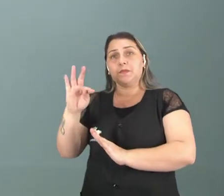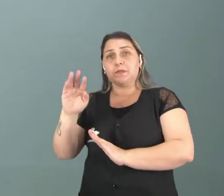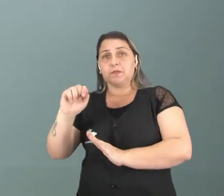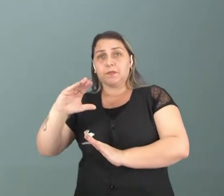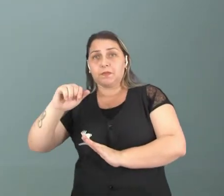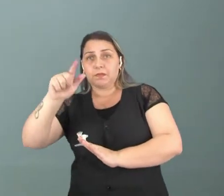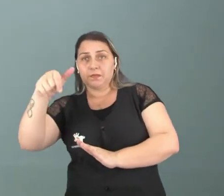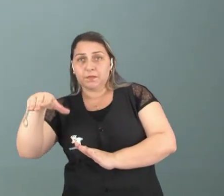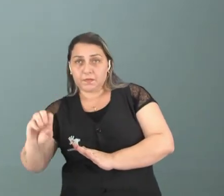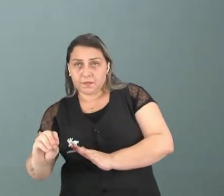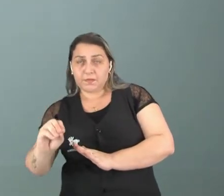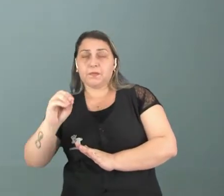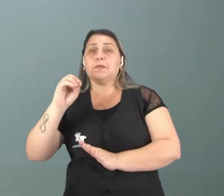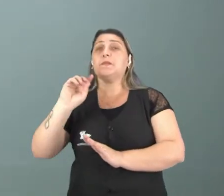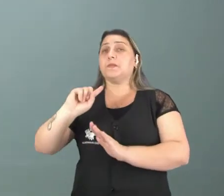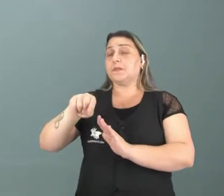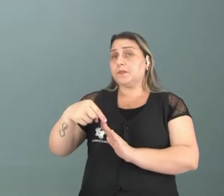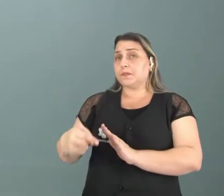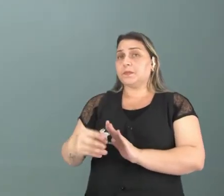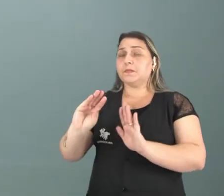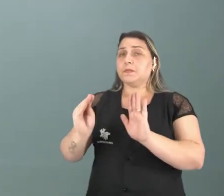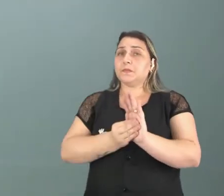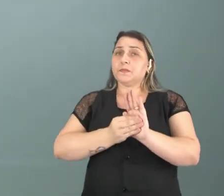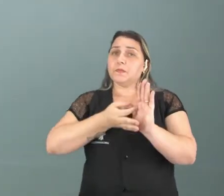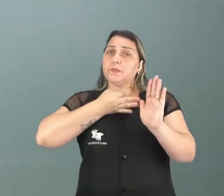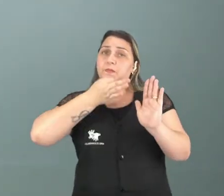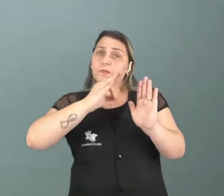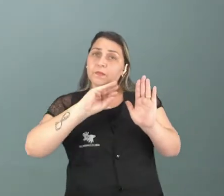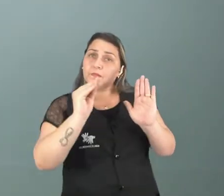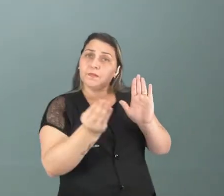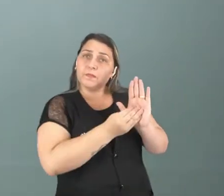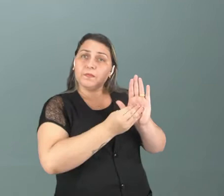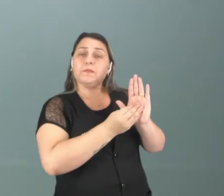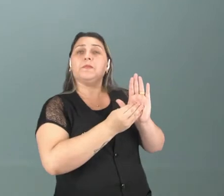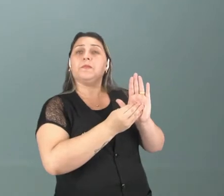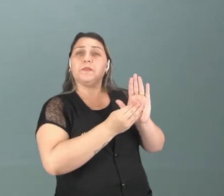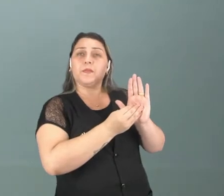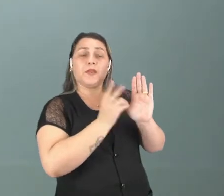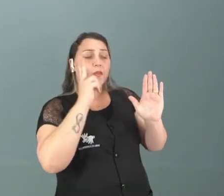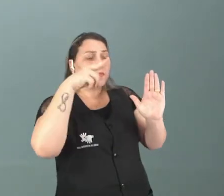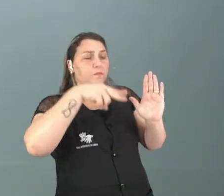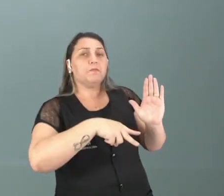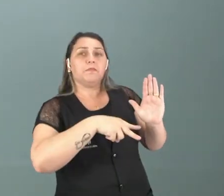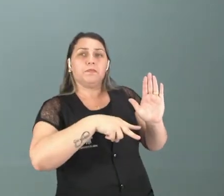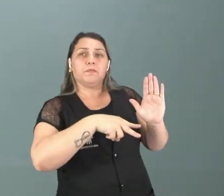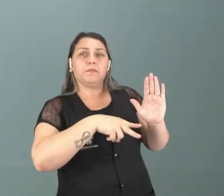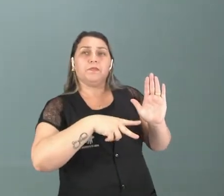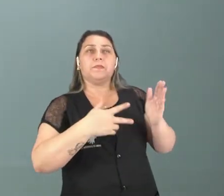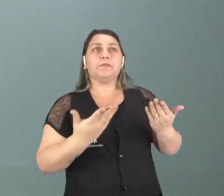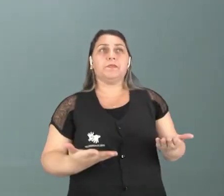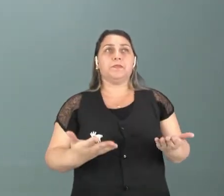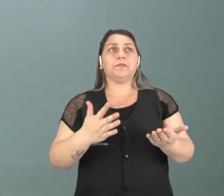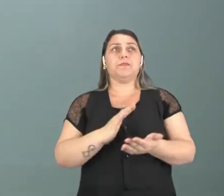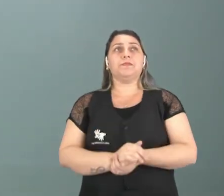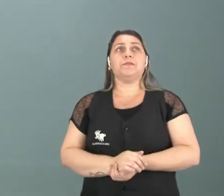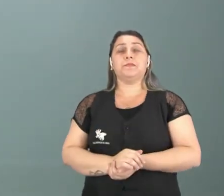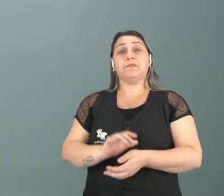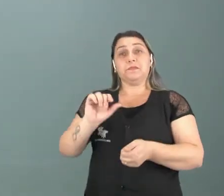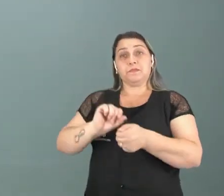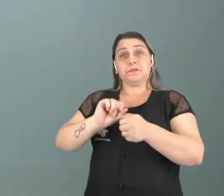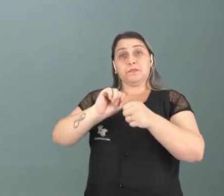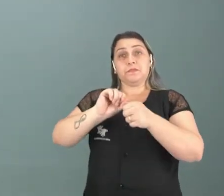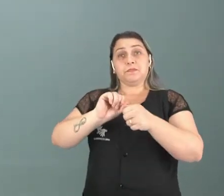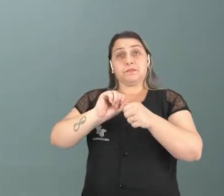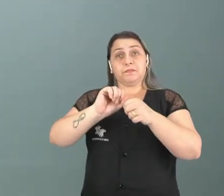trecho da obra ali e depois eu ponho minha opinião sobre aquele trecho que eu destaquei, tá? Então, assim eu faço a